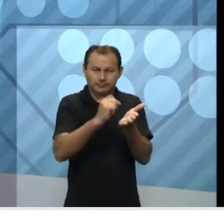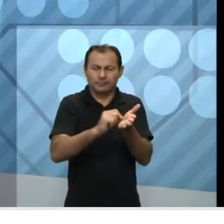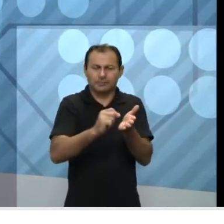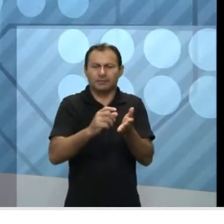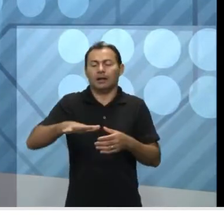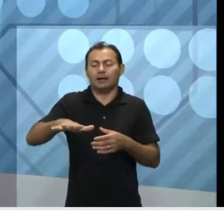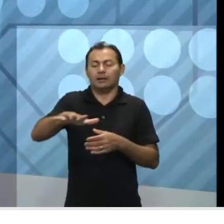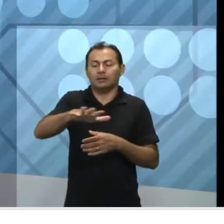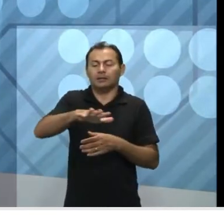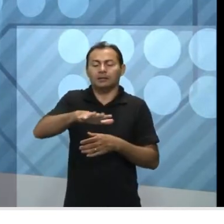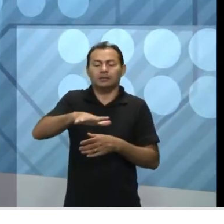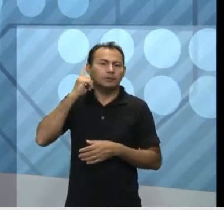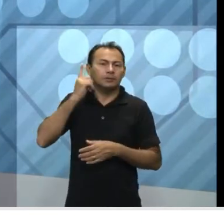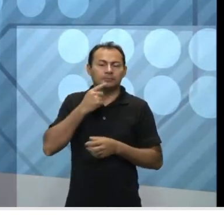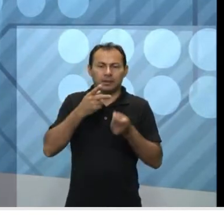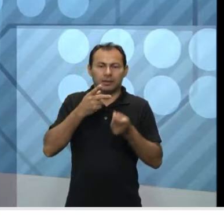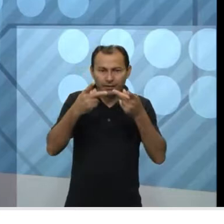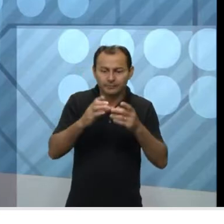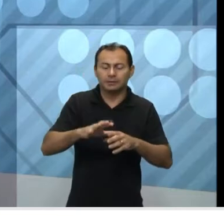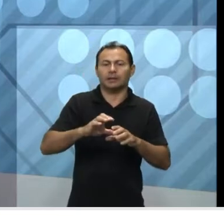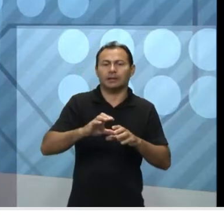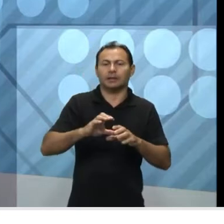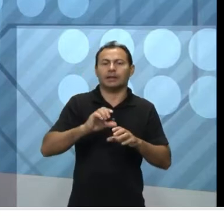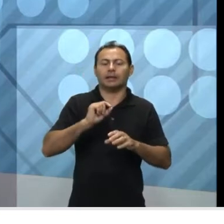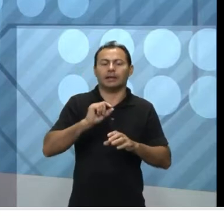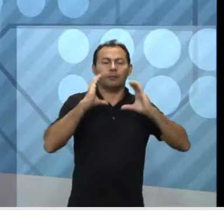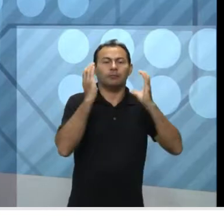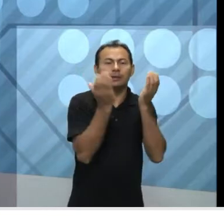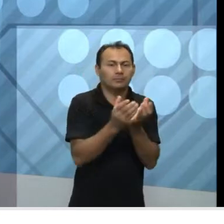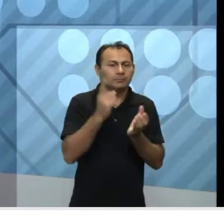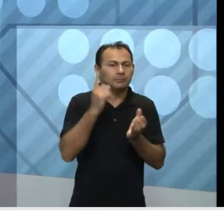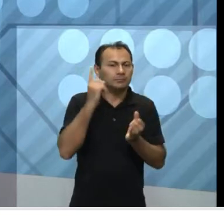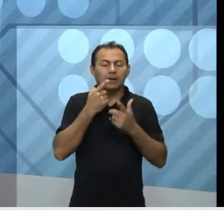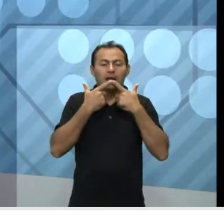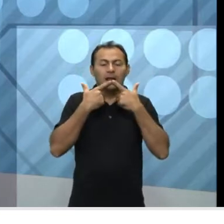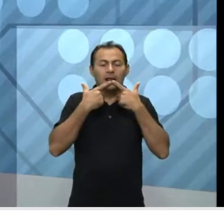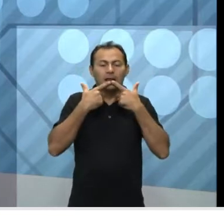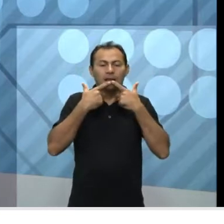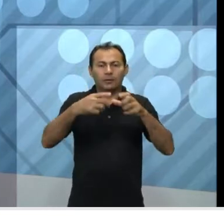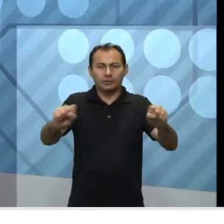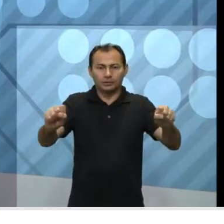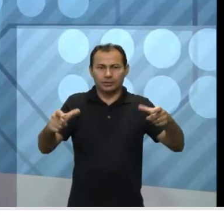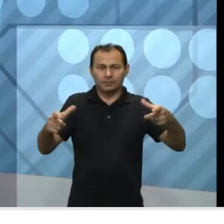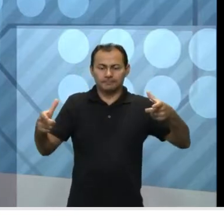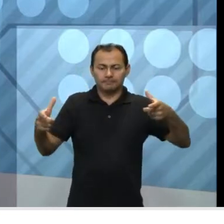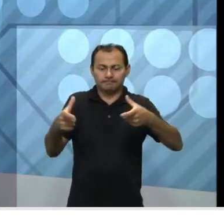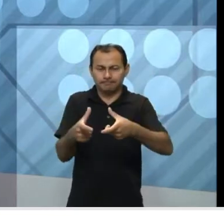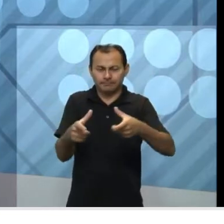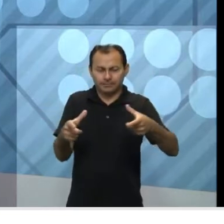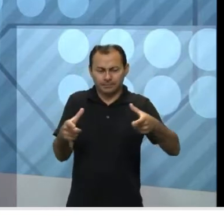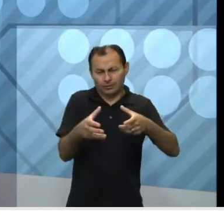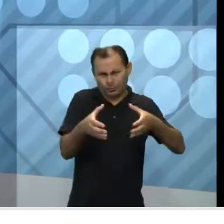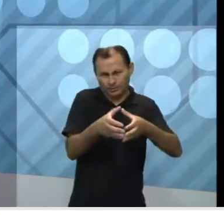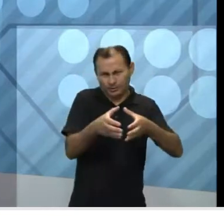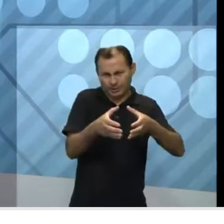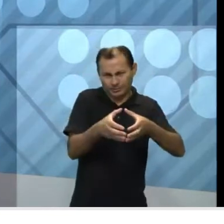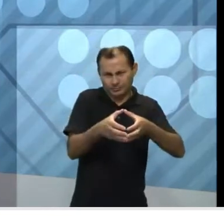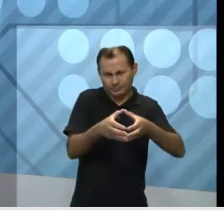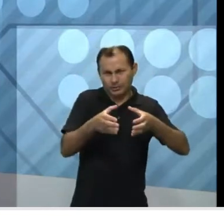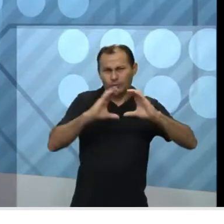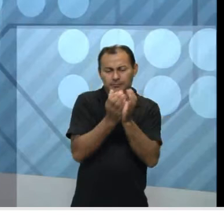que a comunidade surda é uma comunidade linguística minoritária. Então, se temos 7 milhões que